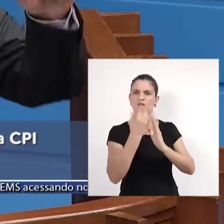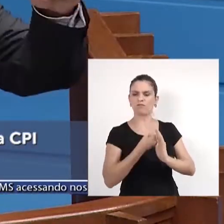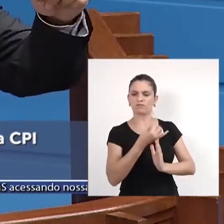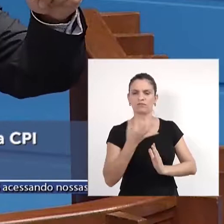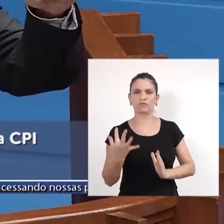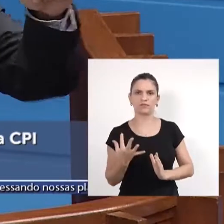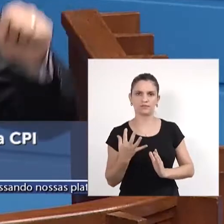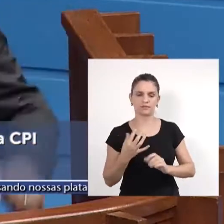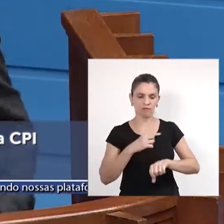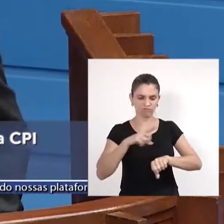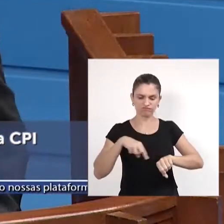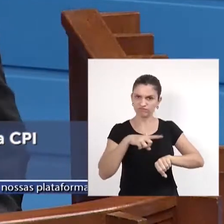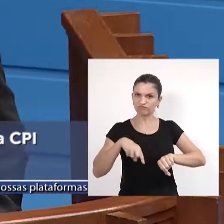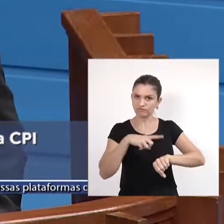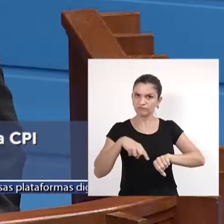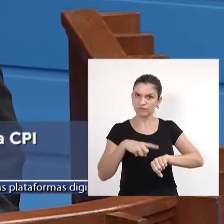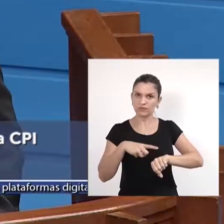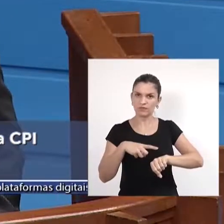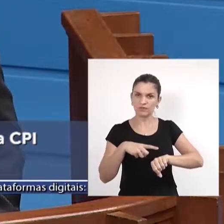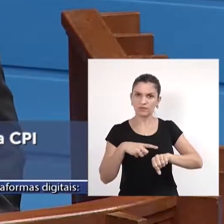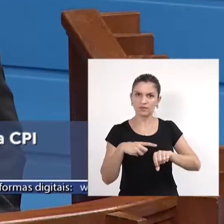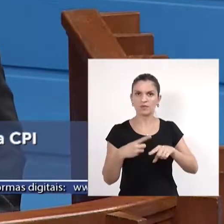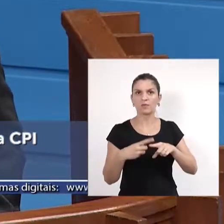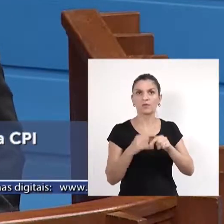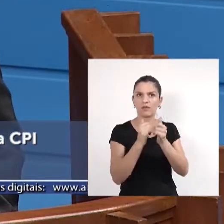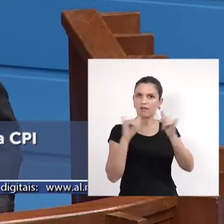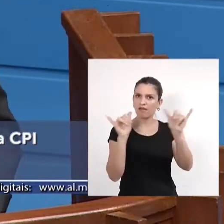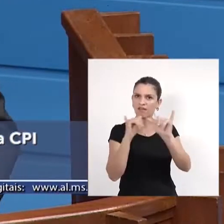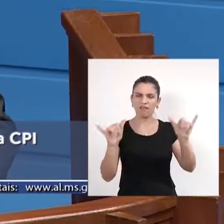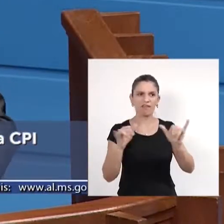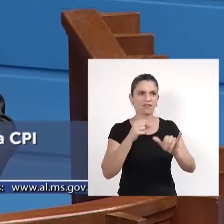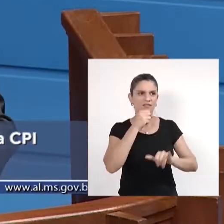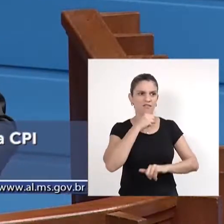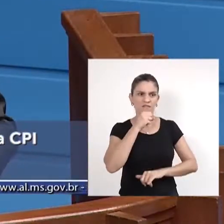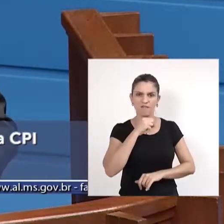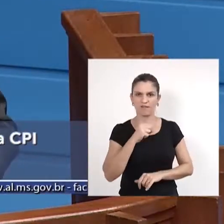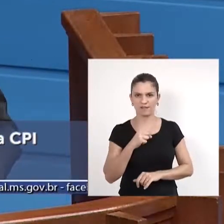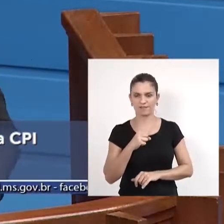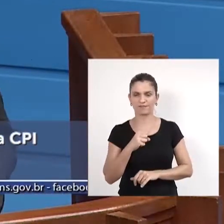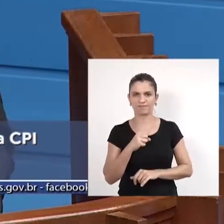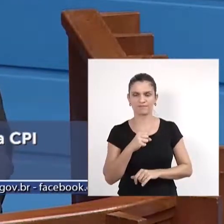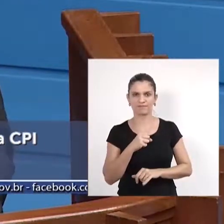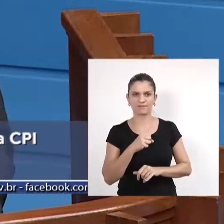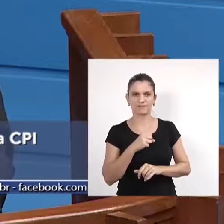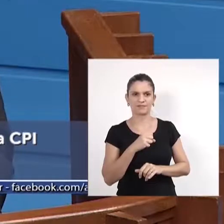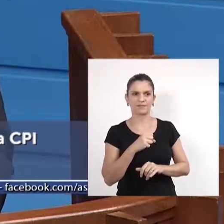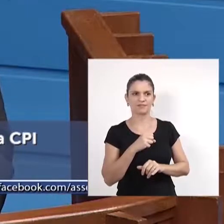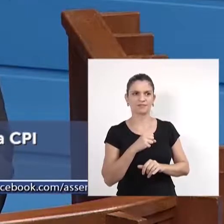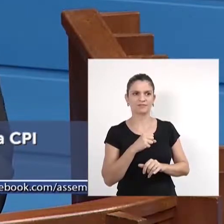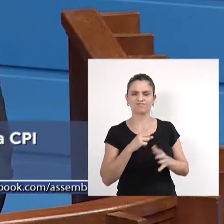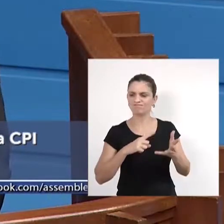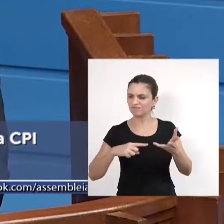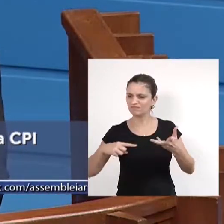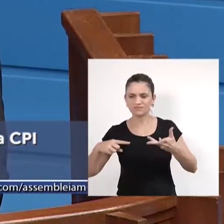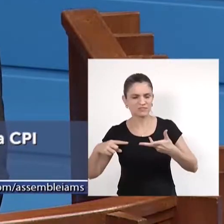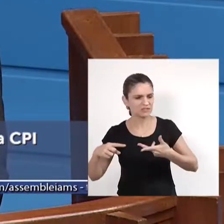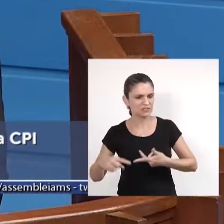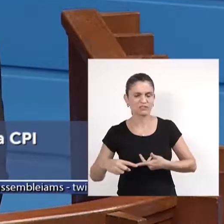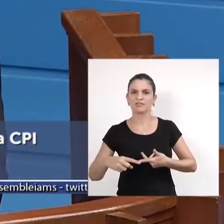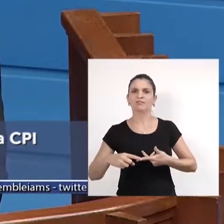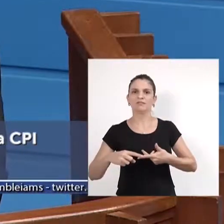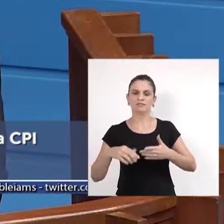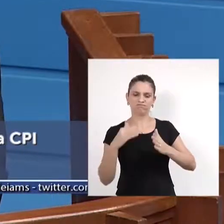por causa de uma rede elétrica velha. Então, são vários fatores que nos